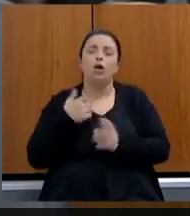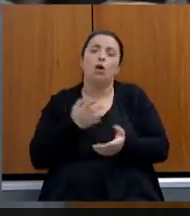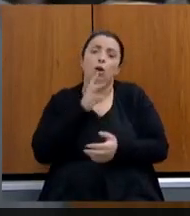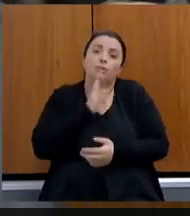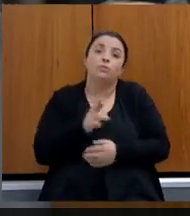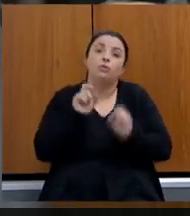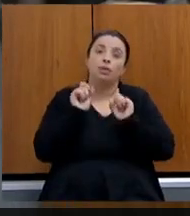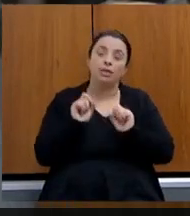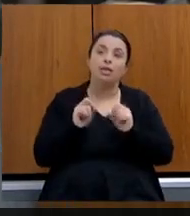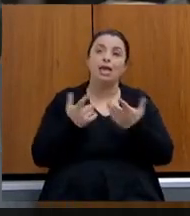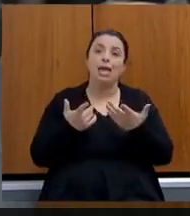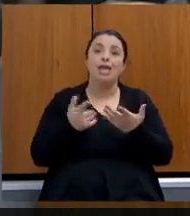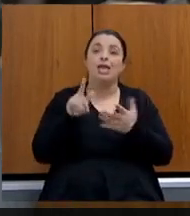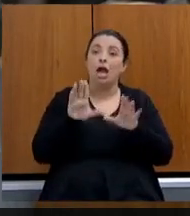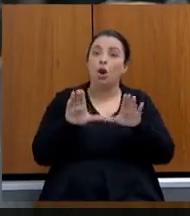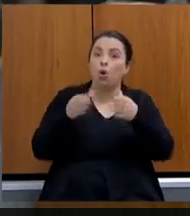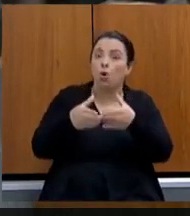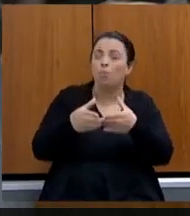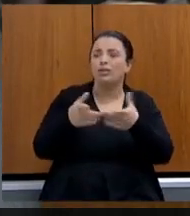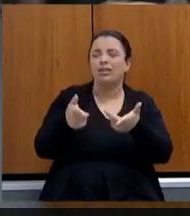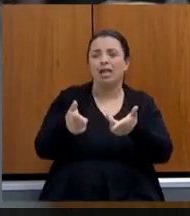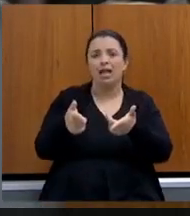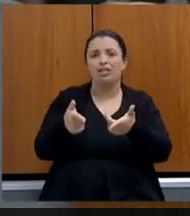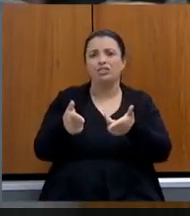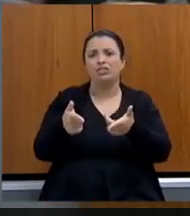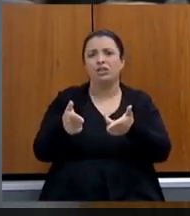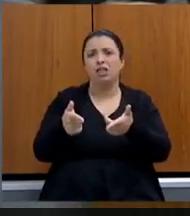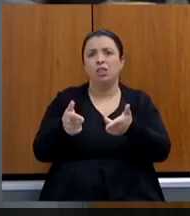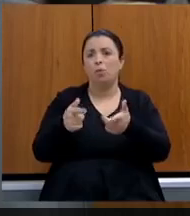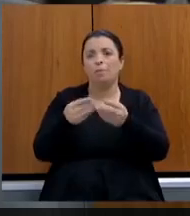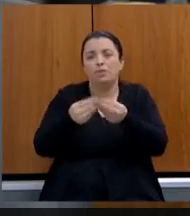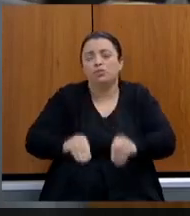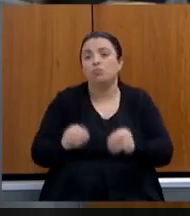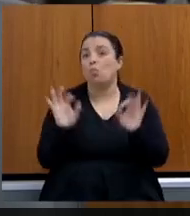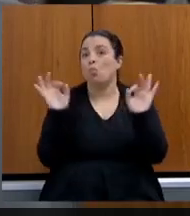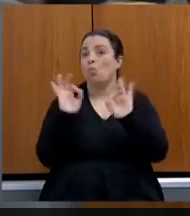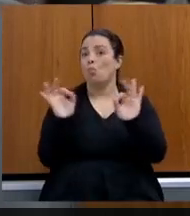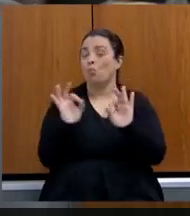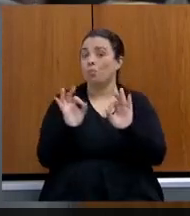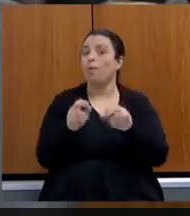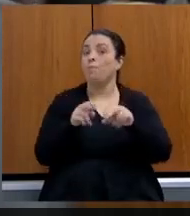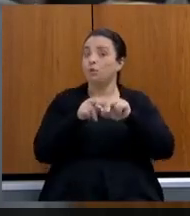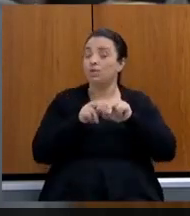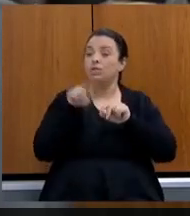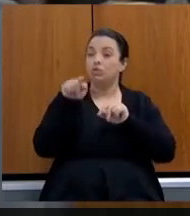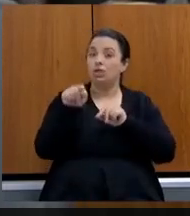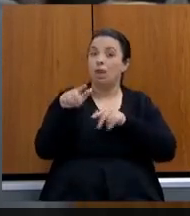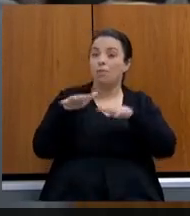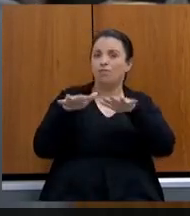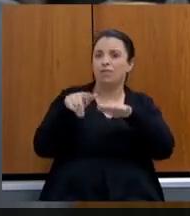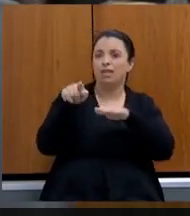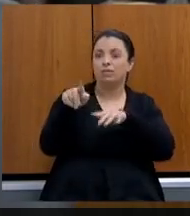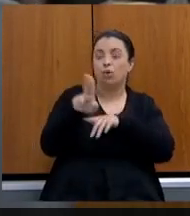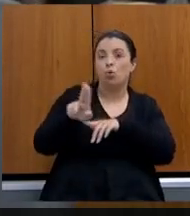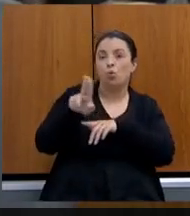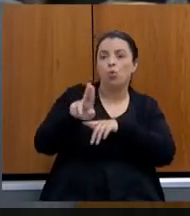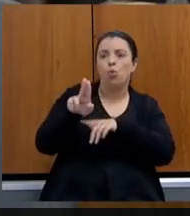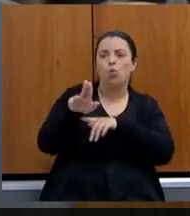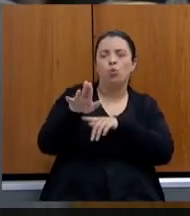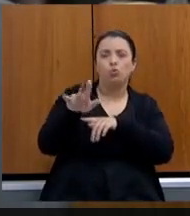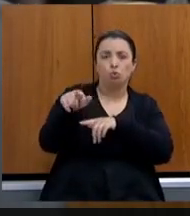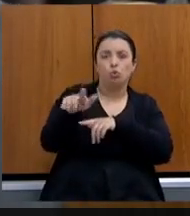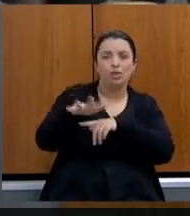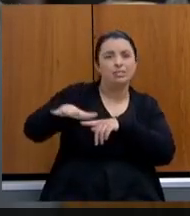a senhora que a comunidade não teve nenhuma nada afetado Por que a movimentação foi para um ambiente que Salvo engano é na mesma calçada